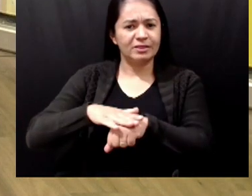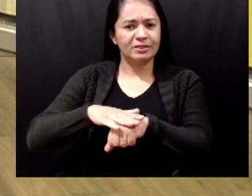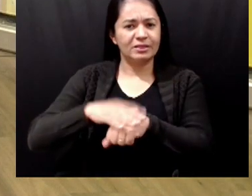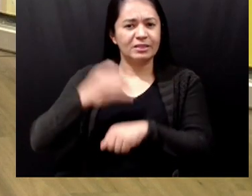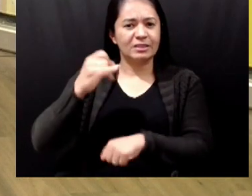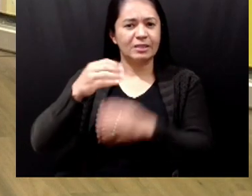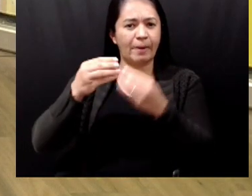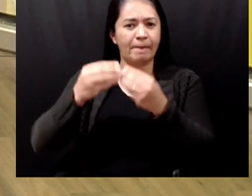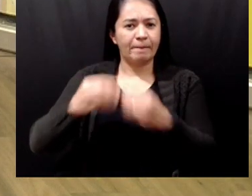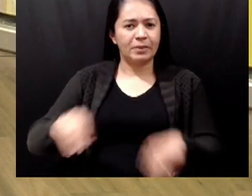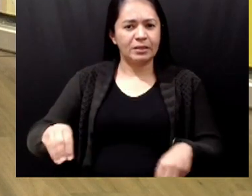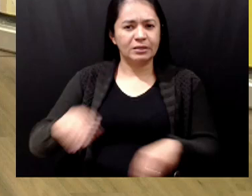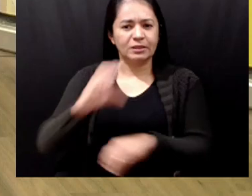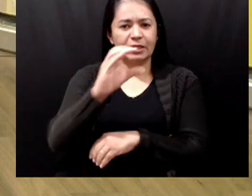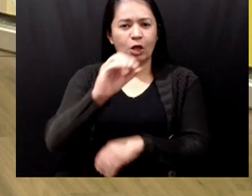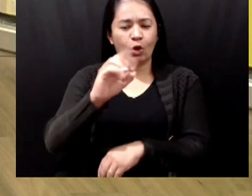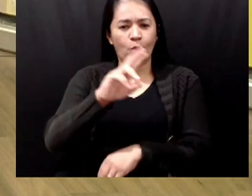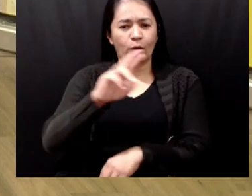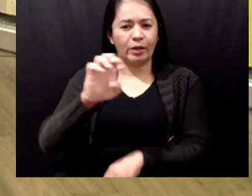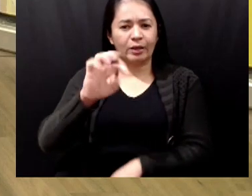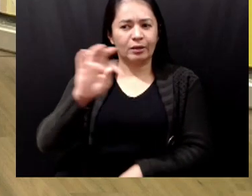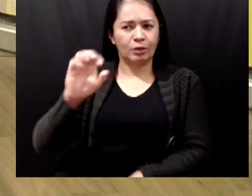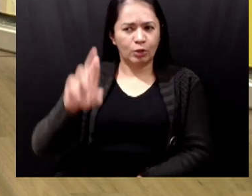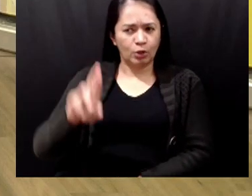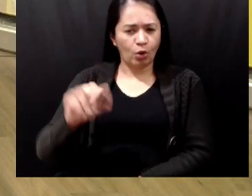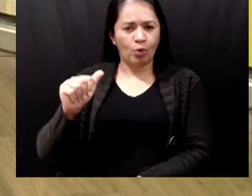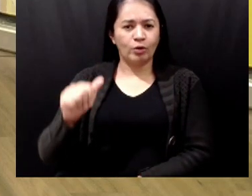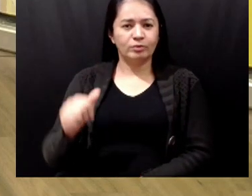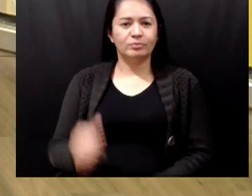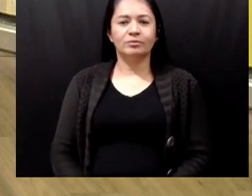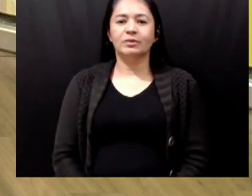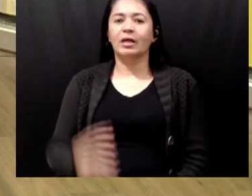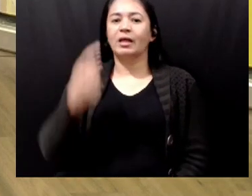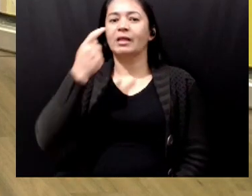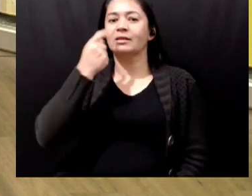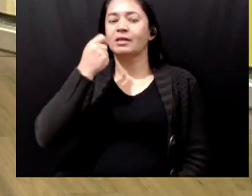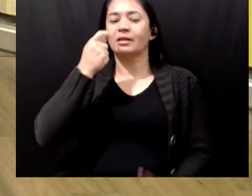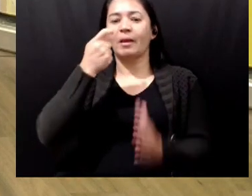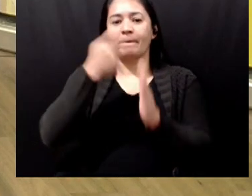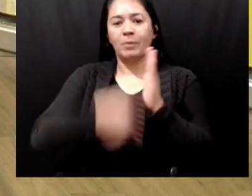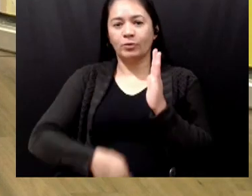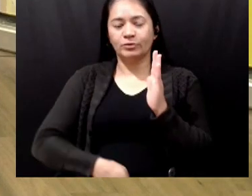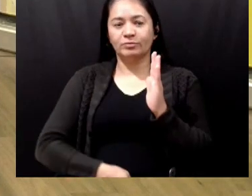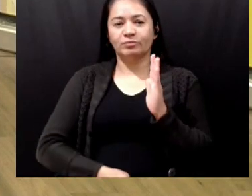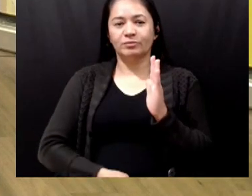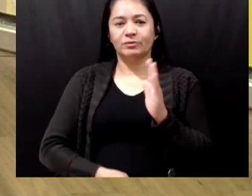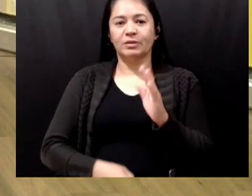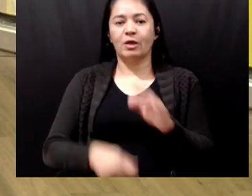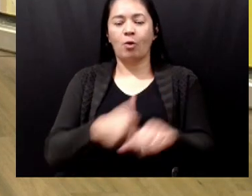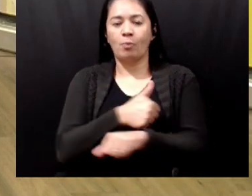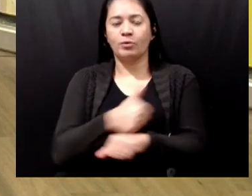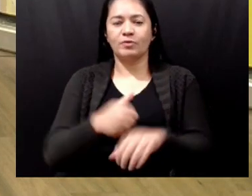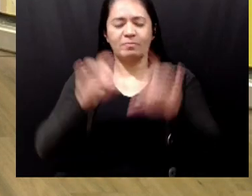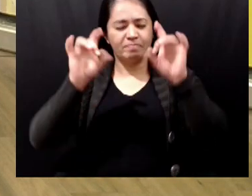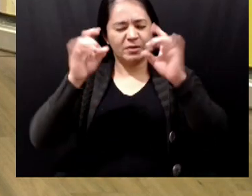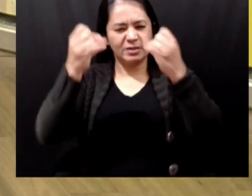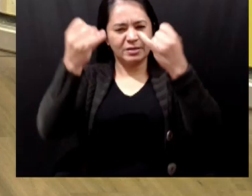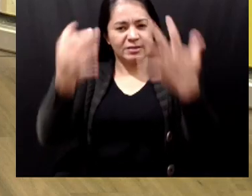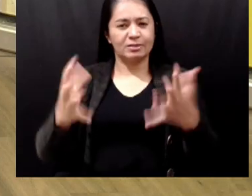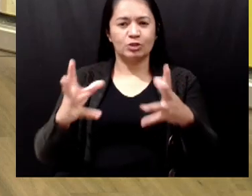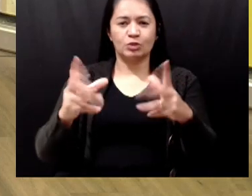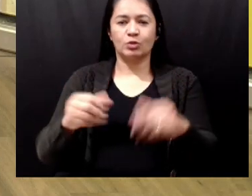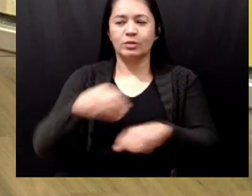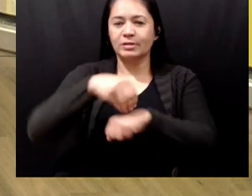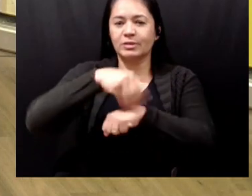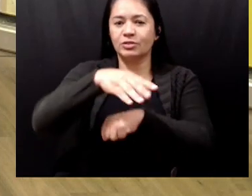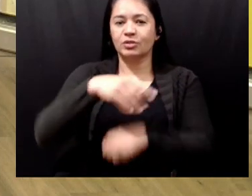de investimentos? O quadro Na Ponta do Lápis consultou um especialista que vai trazer todas as dicas para a gente a partir